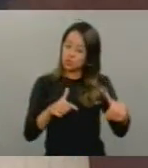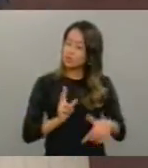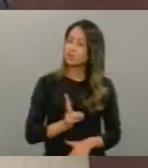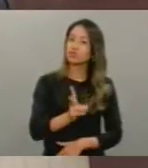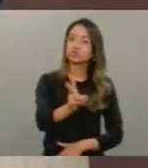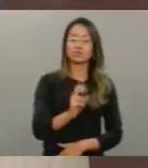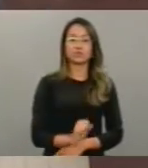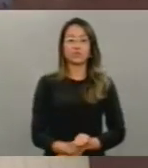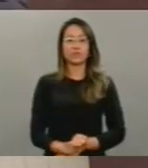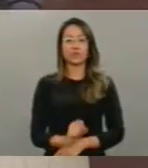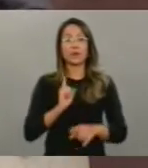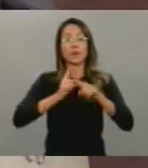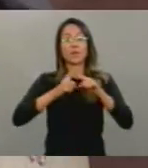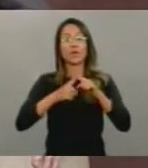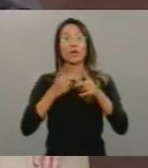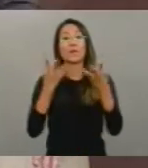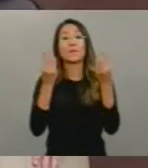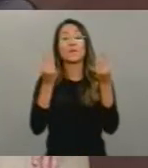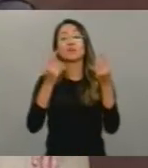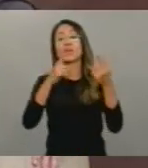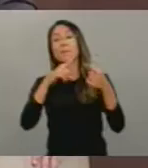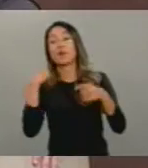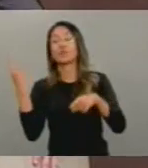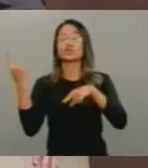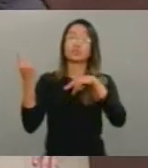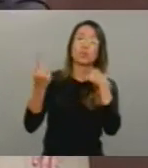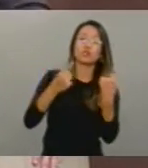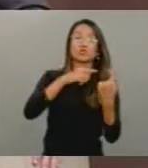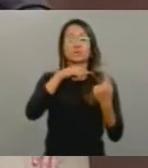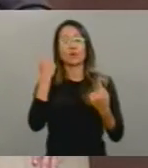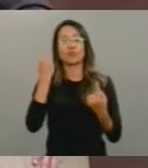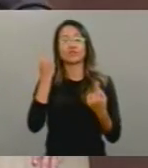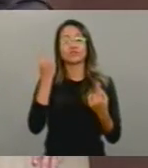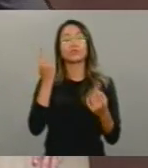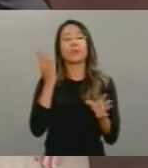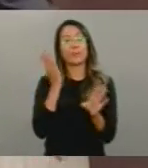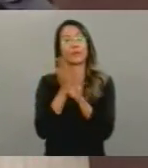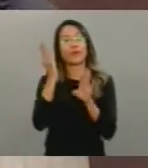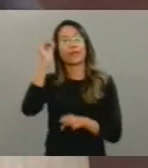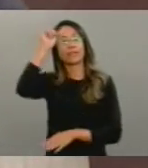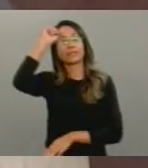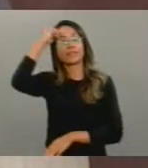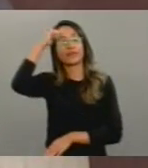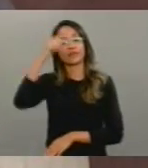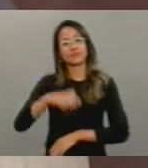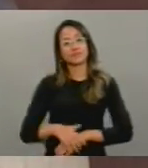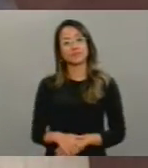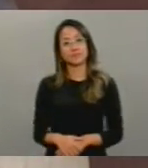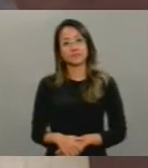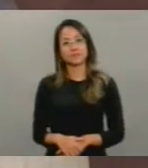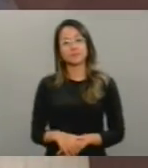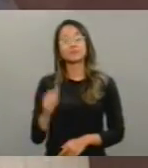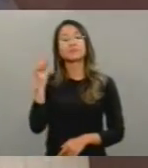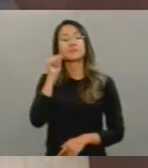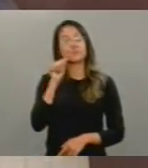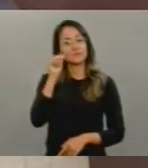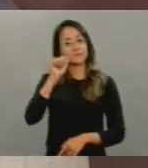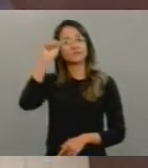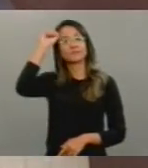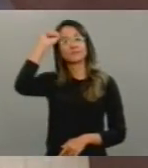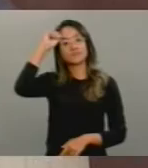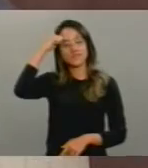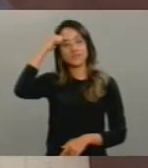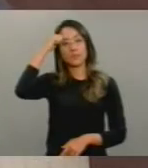de mulheres negras é sobremaneira maior que o homicídio de mulheres não negras,